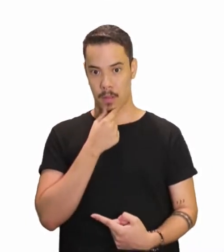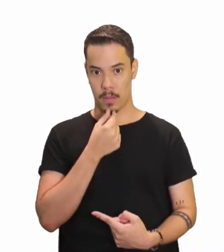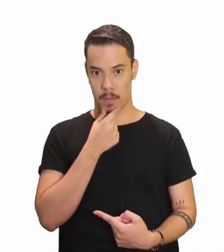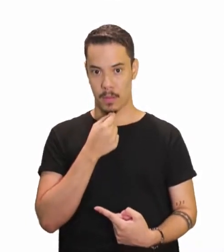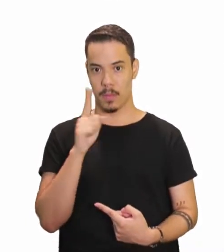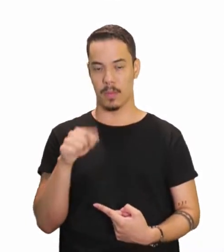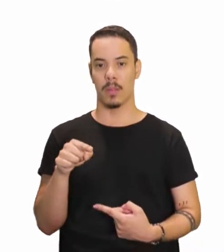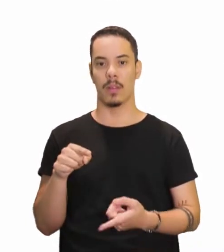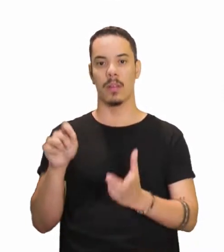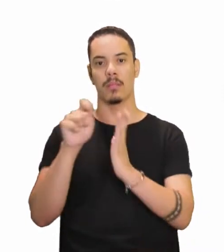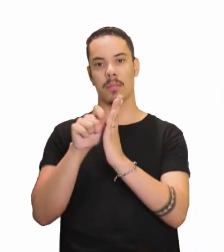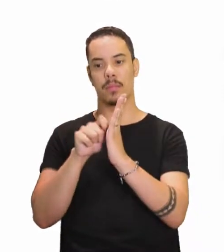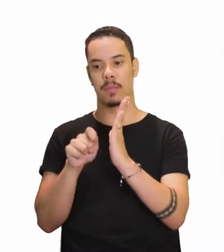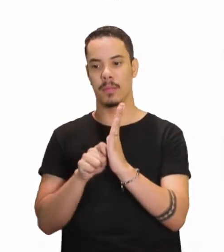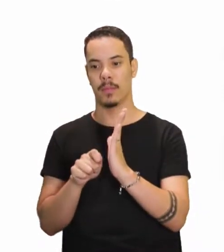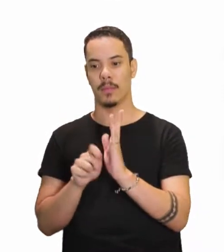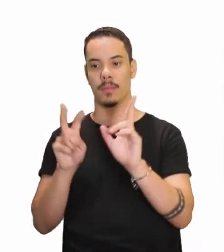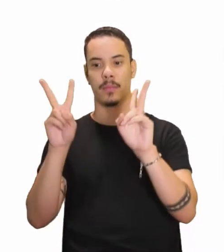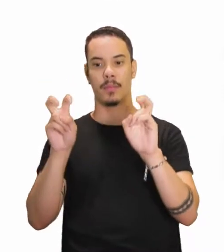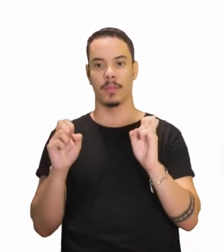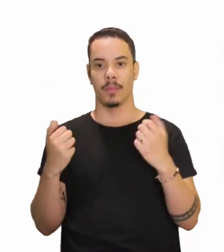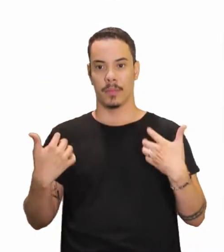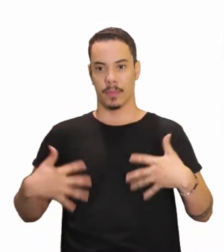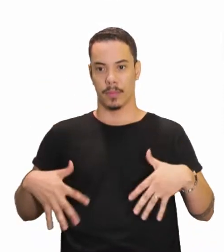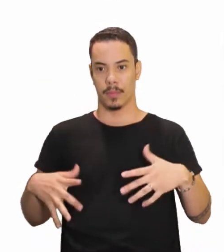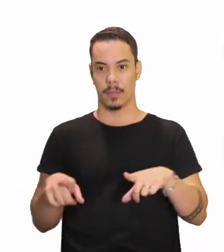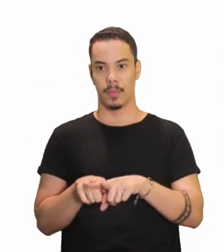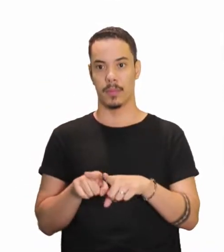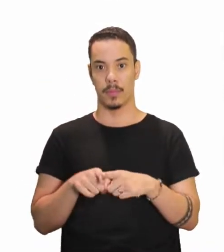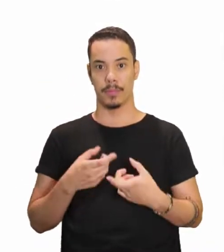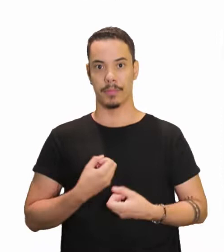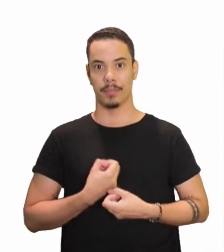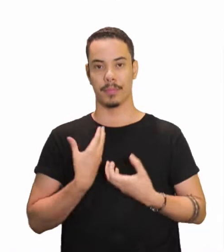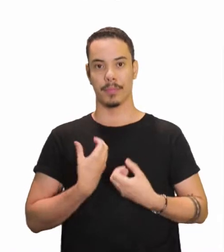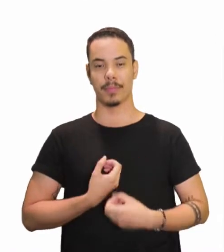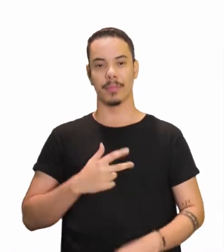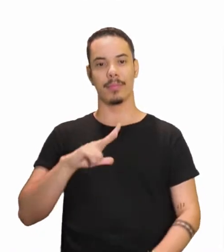aí um dramaturgo, né? E também um poeta